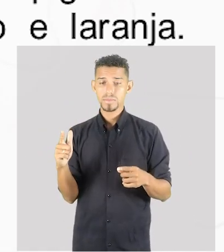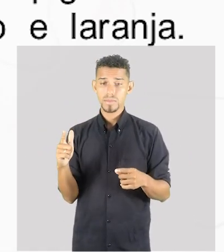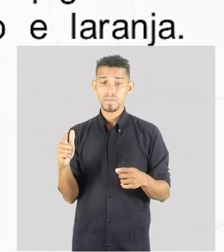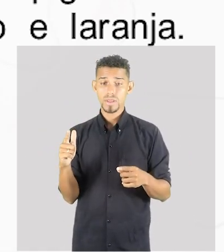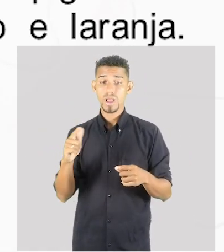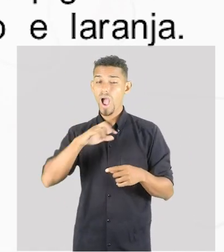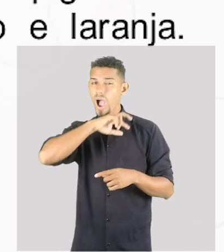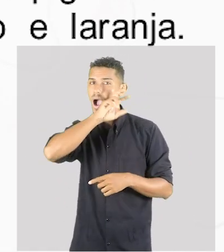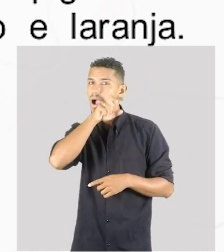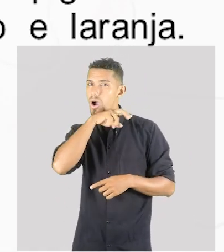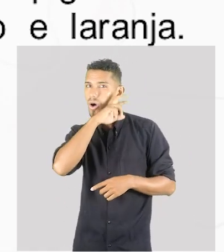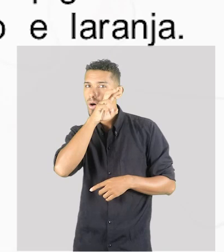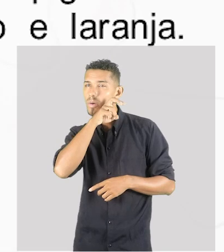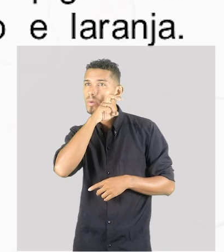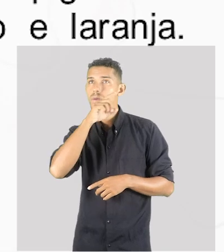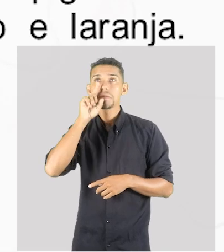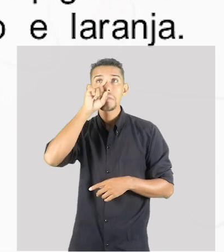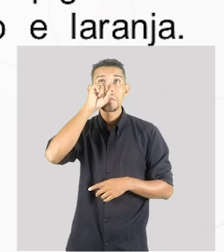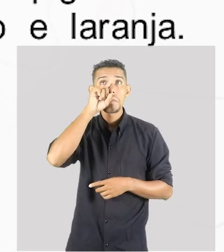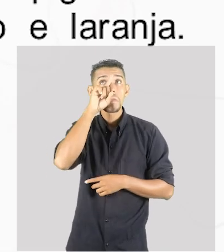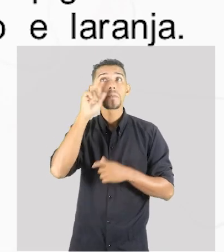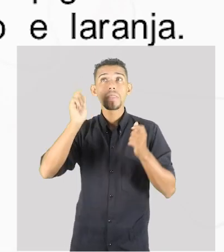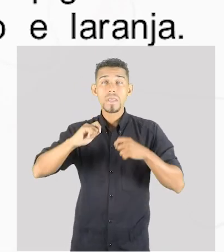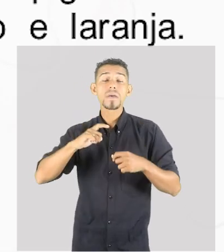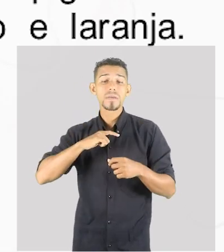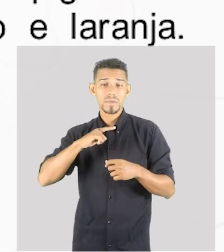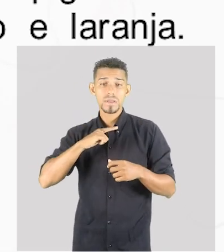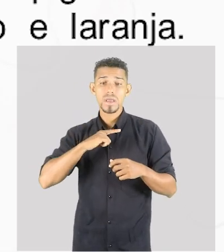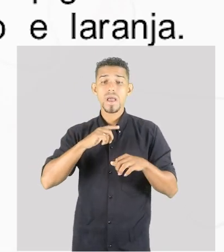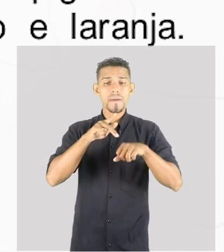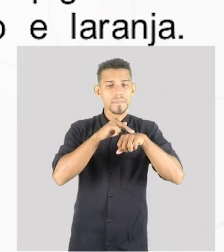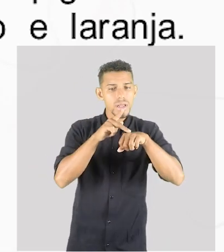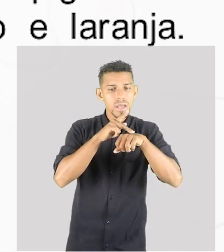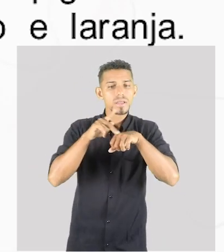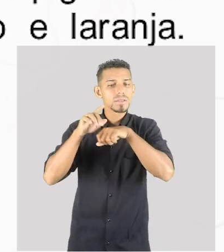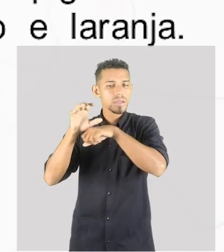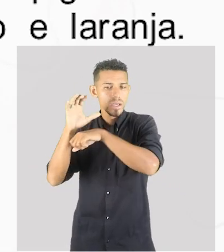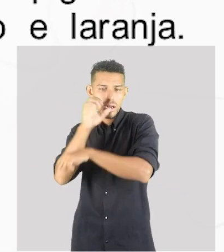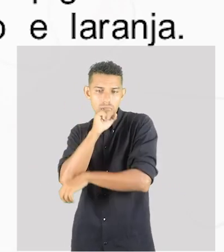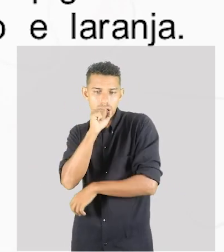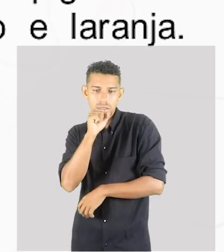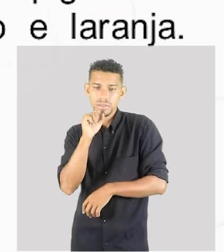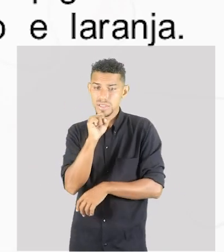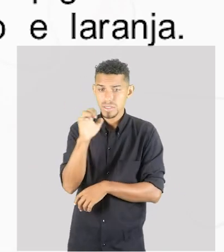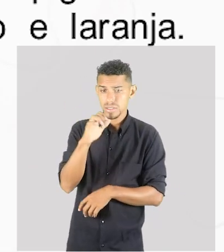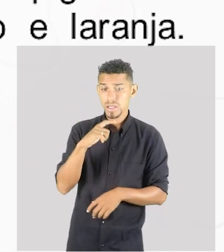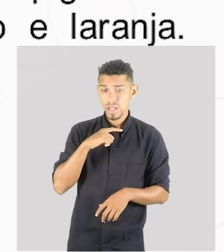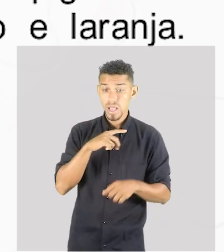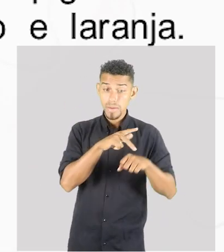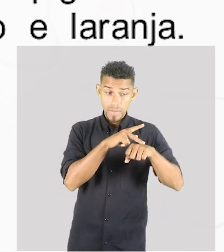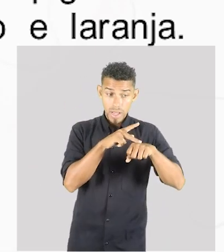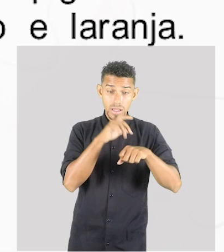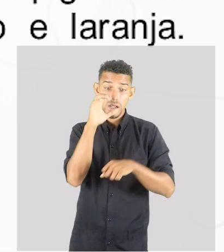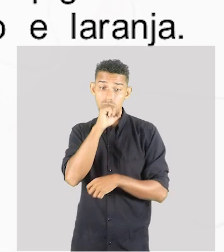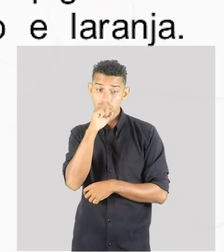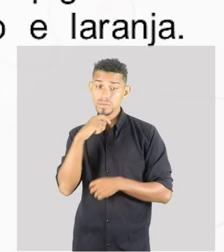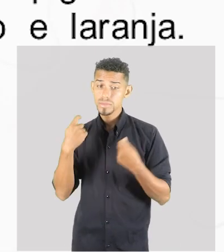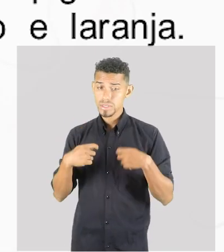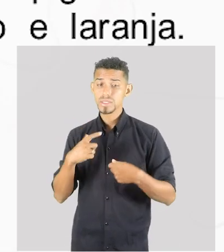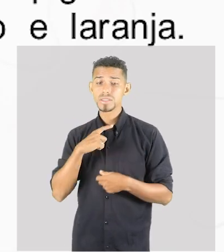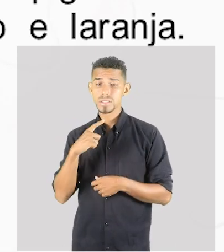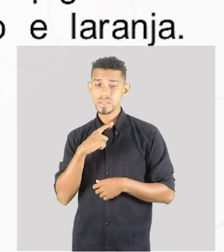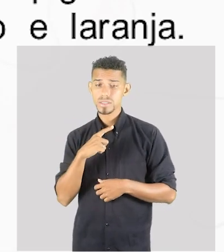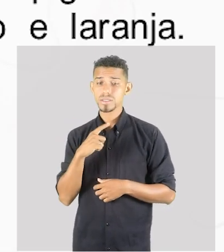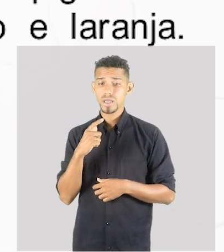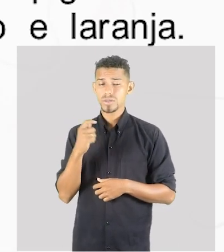cobra selvagem produz os pigmentos preto e laranja. Então, você já observa que se ela produz preto e laranja, ela tem que ter